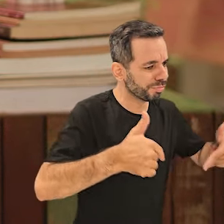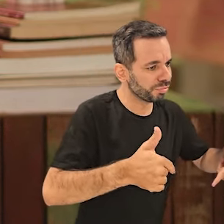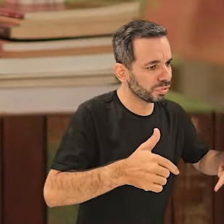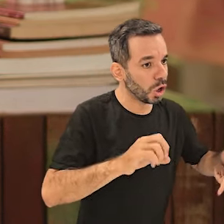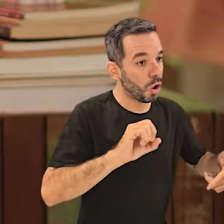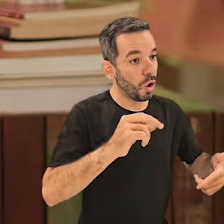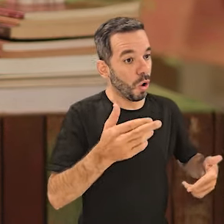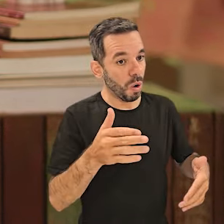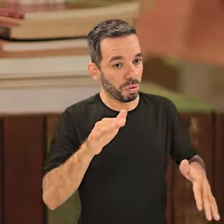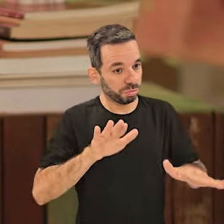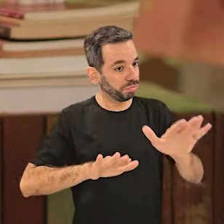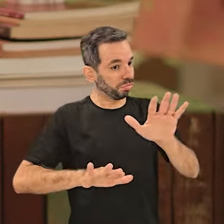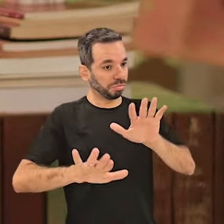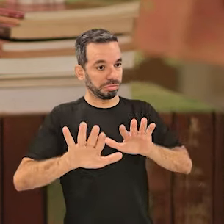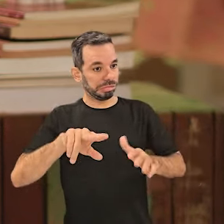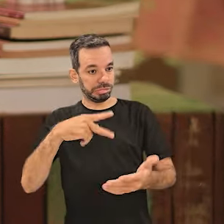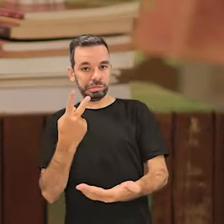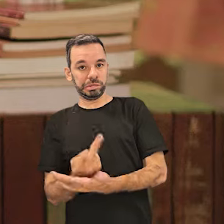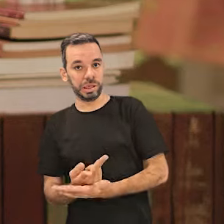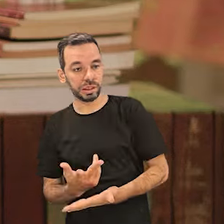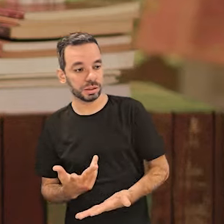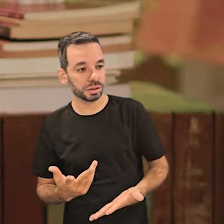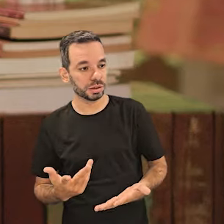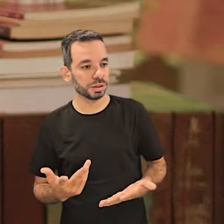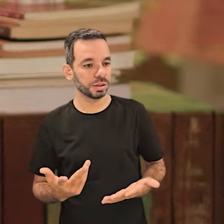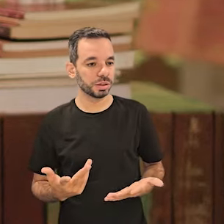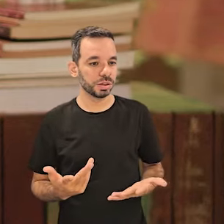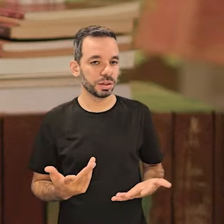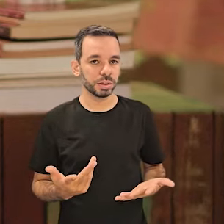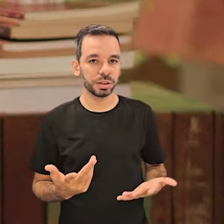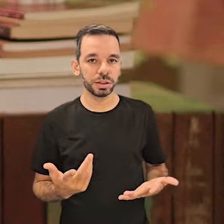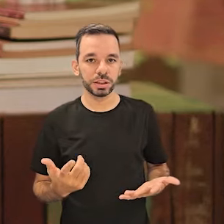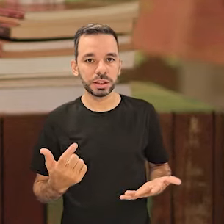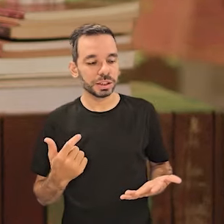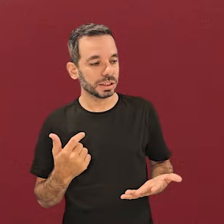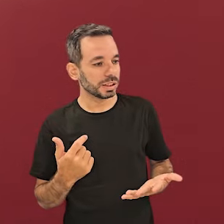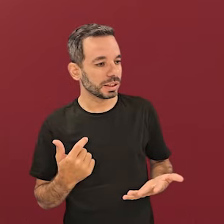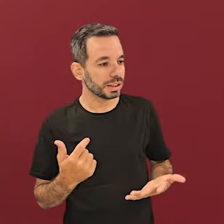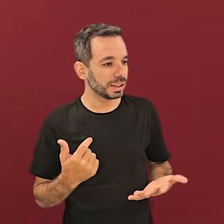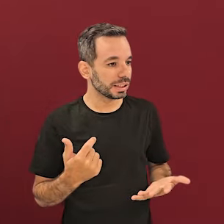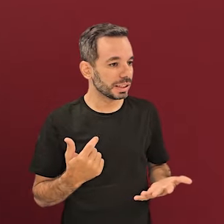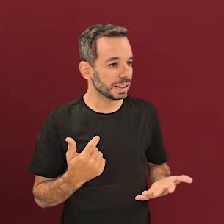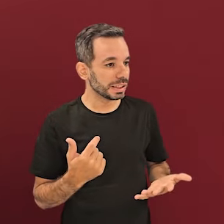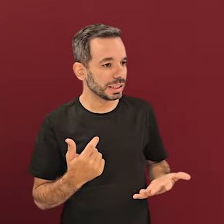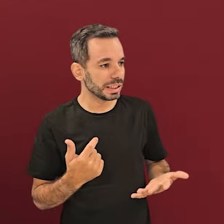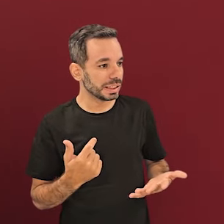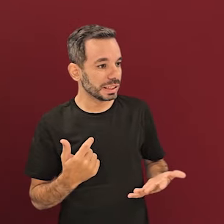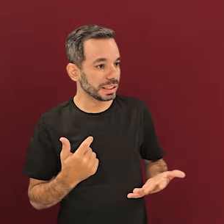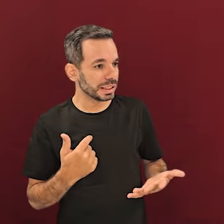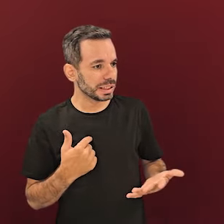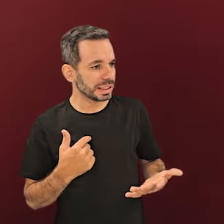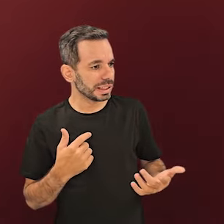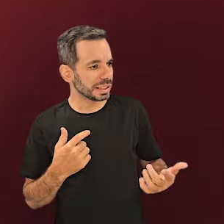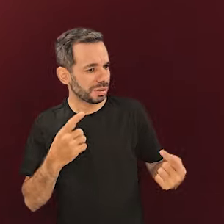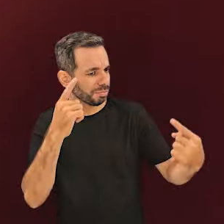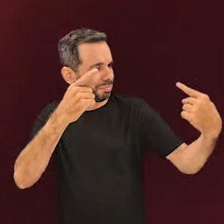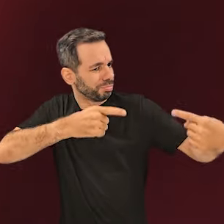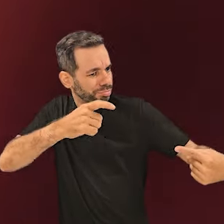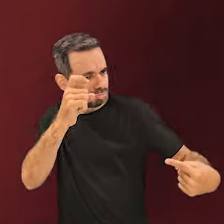ou simplesmente caia no malogro. O que você faz na iminência de uma